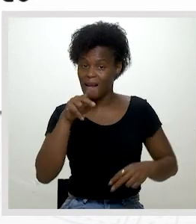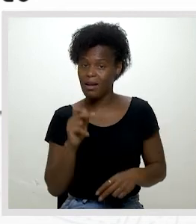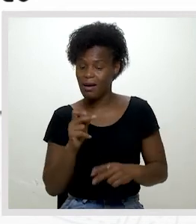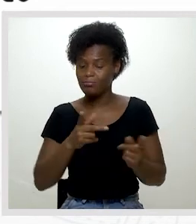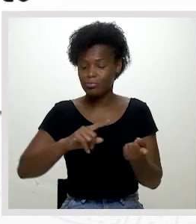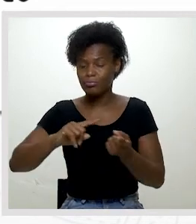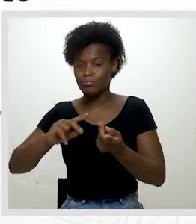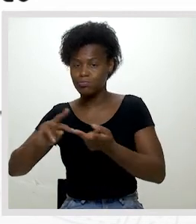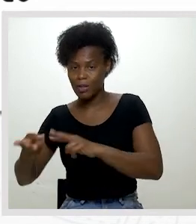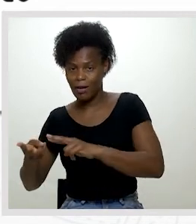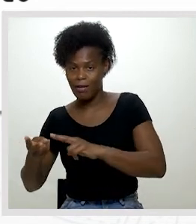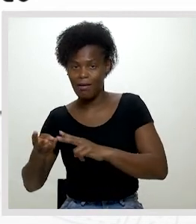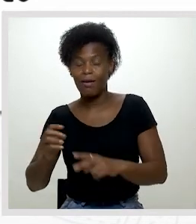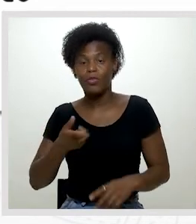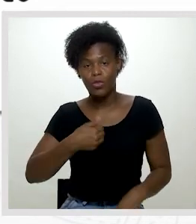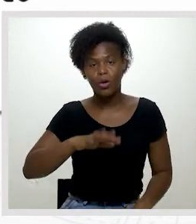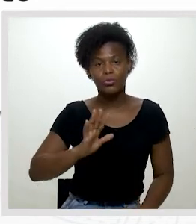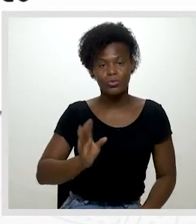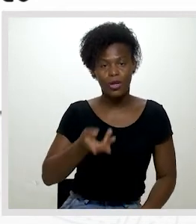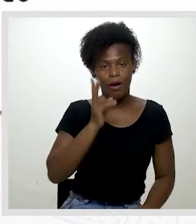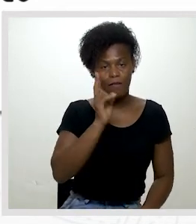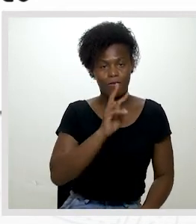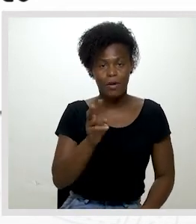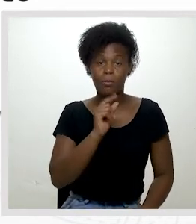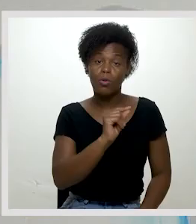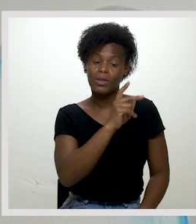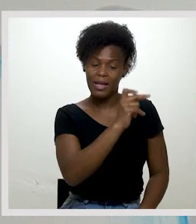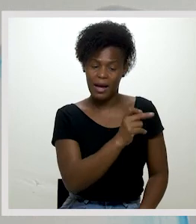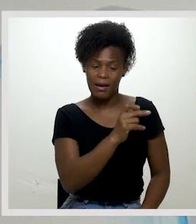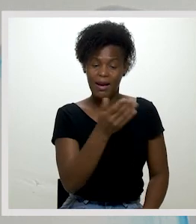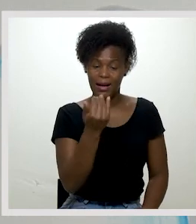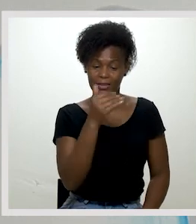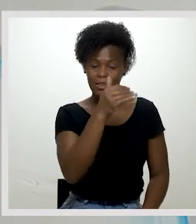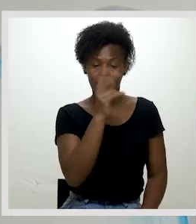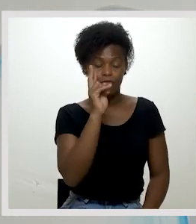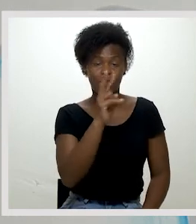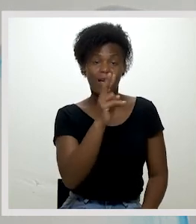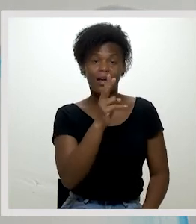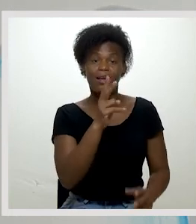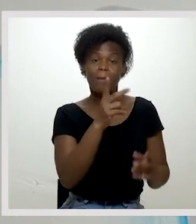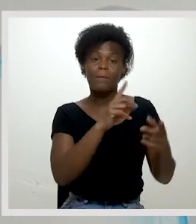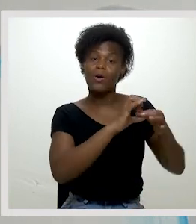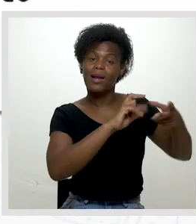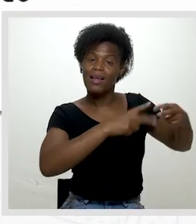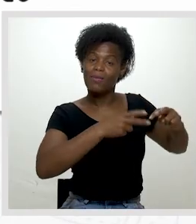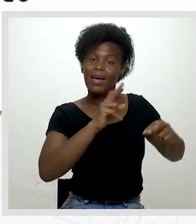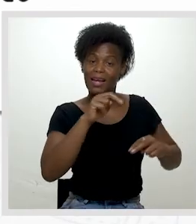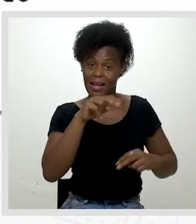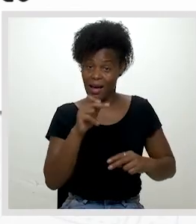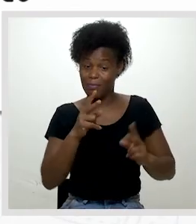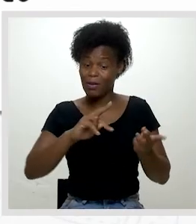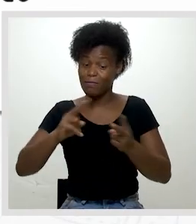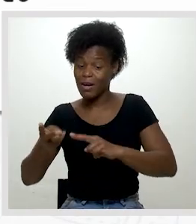transferência. Nós já vimos aqui no ponto A, não é? Essas moléculas de RNA de transferência. Agora